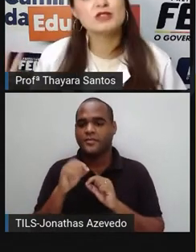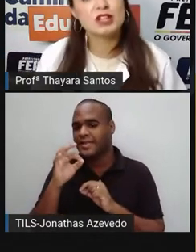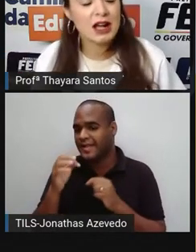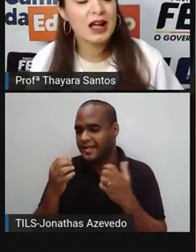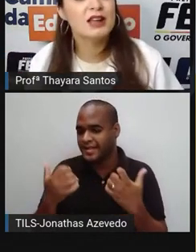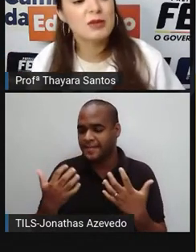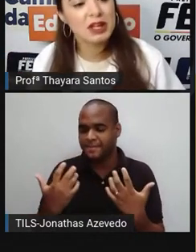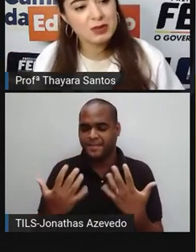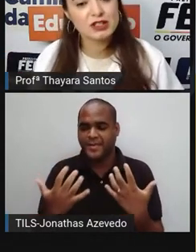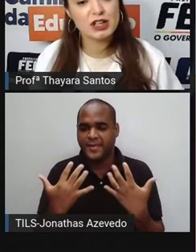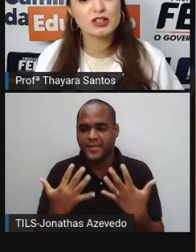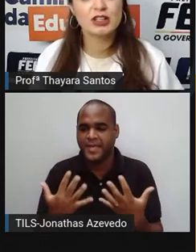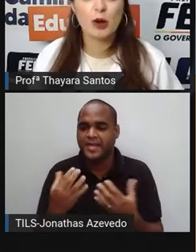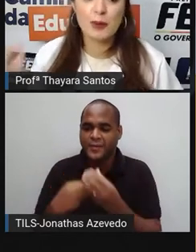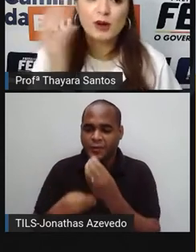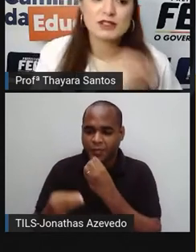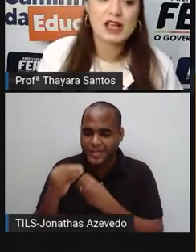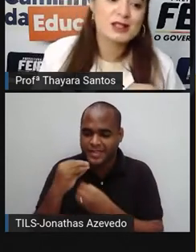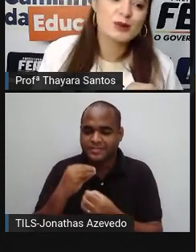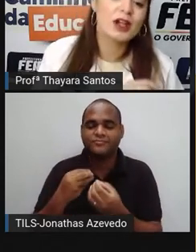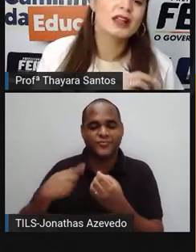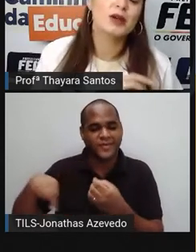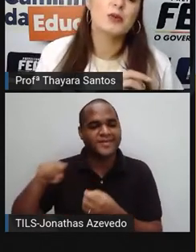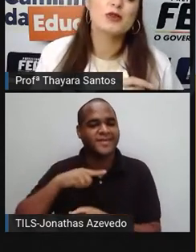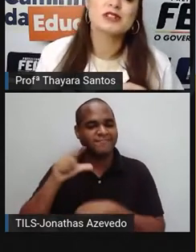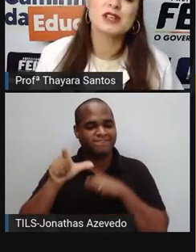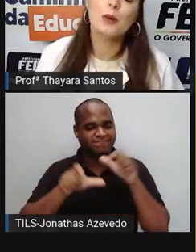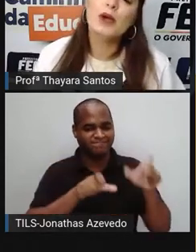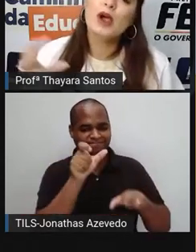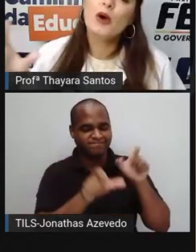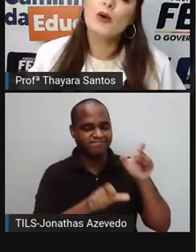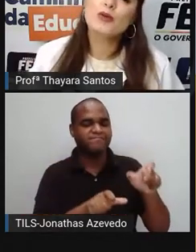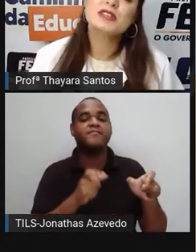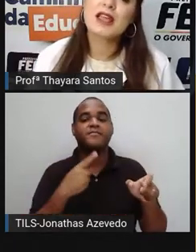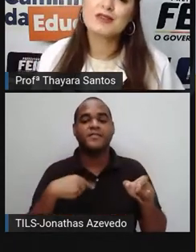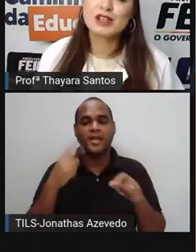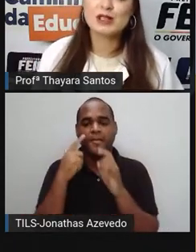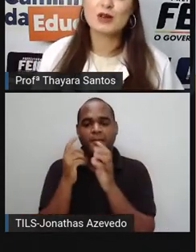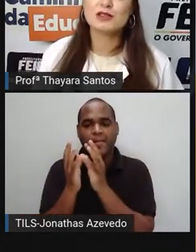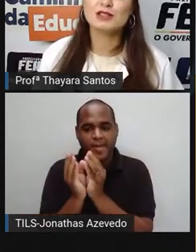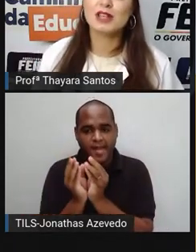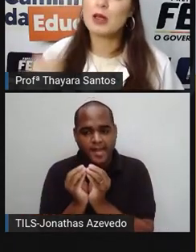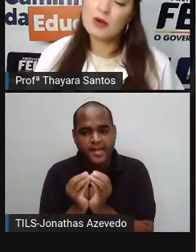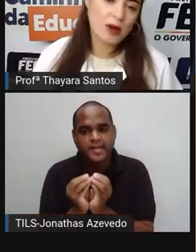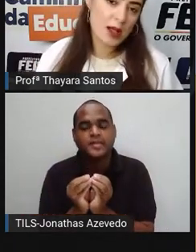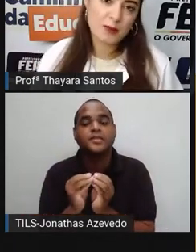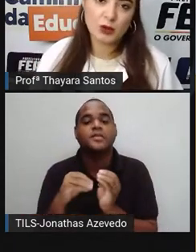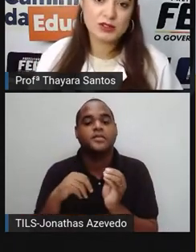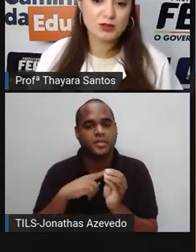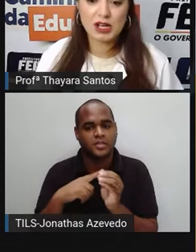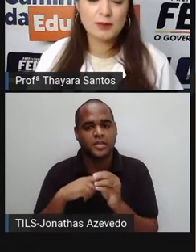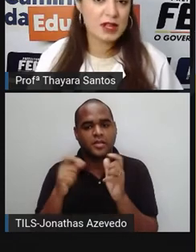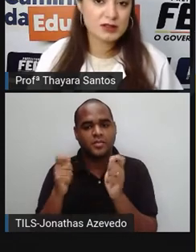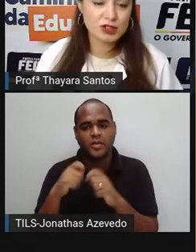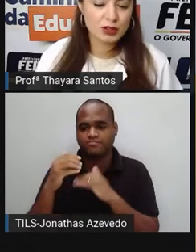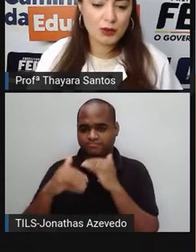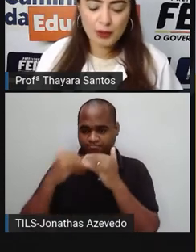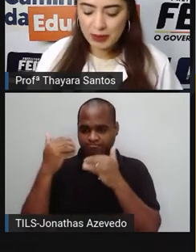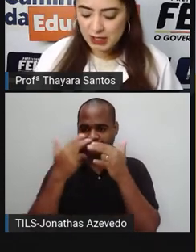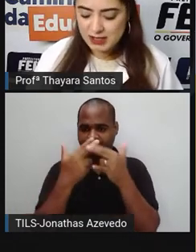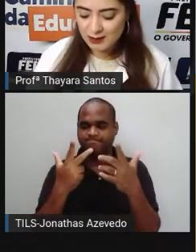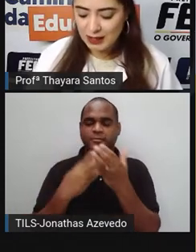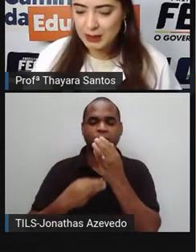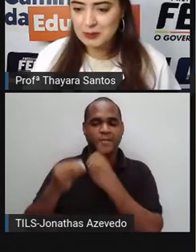essas plantas vão gerar alimento para a gente tá um processo é a decomposição o serviço ecossistêmico a produção de alimentos